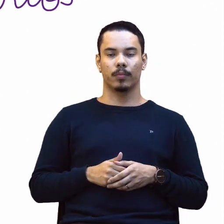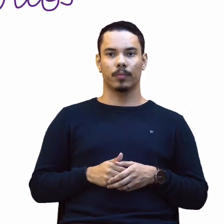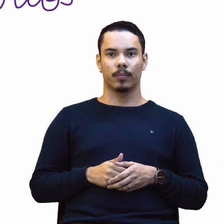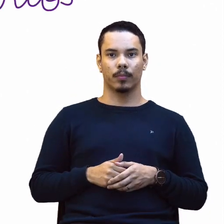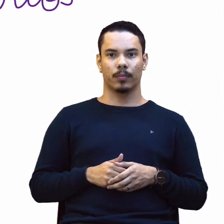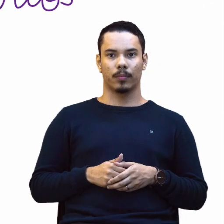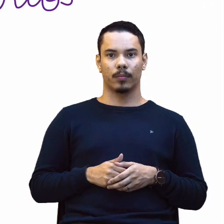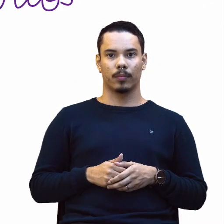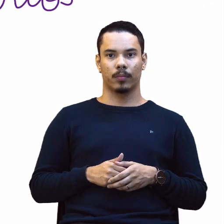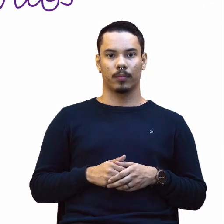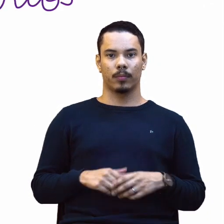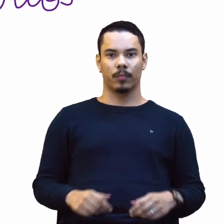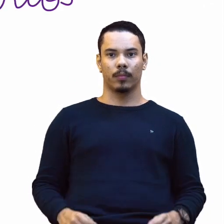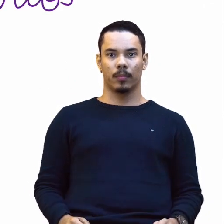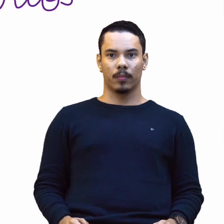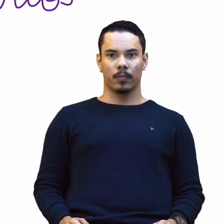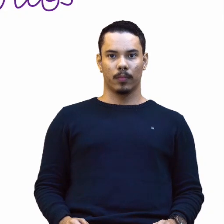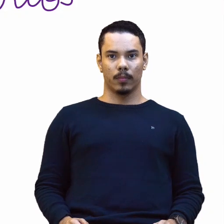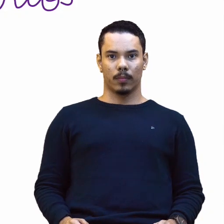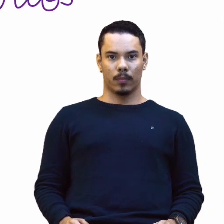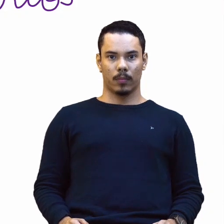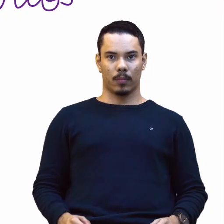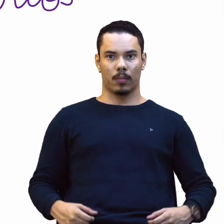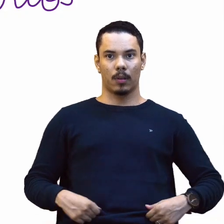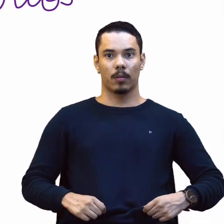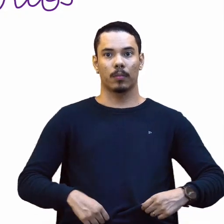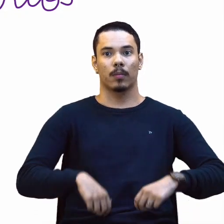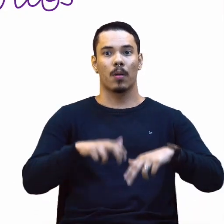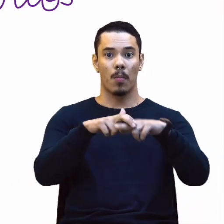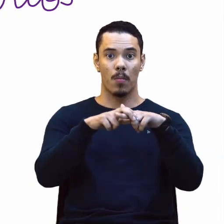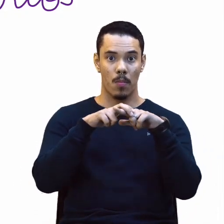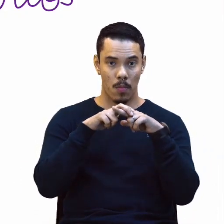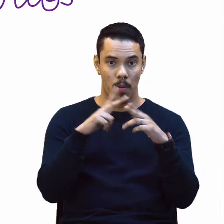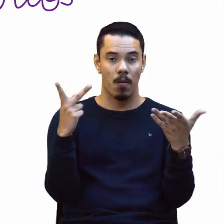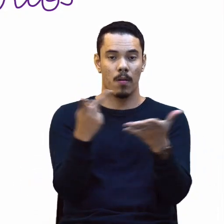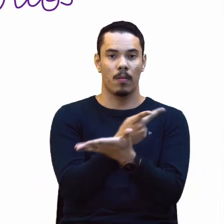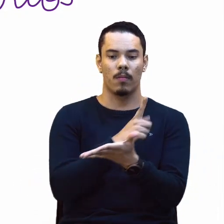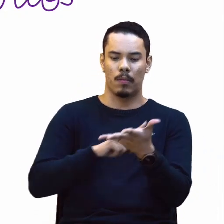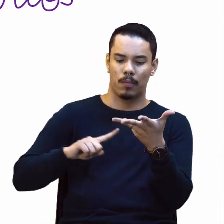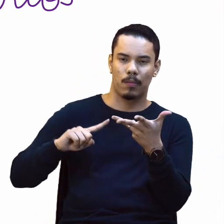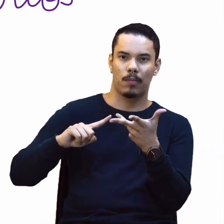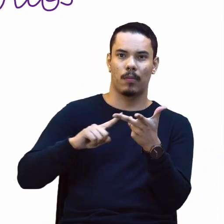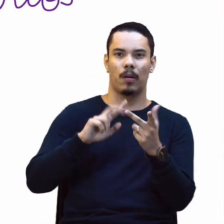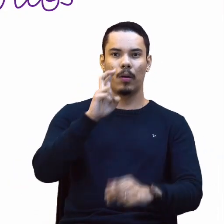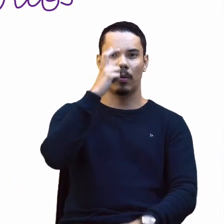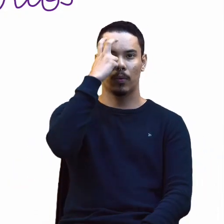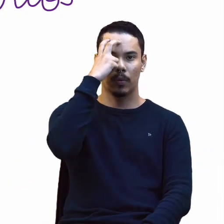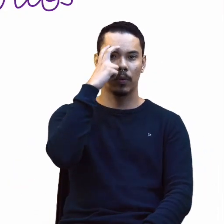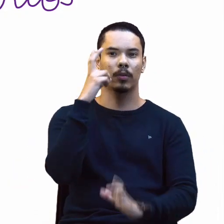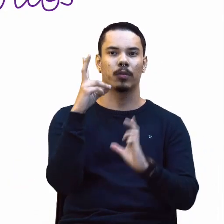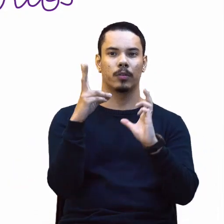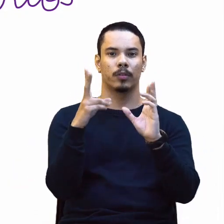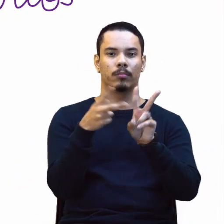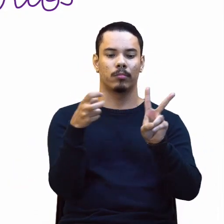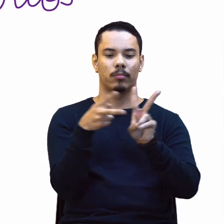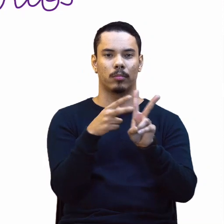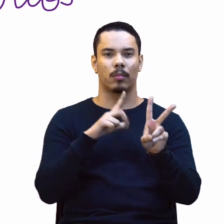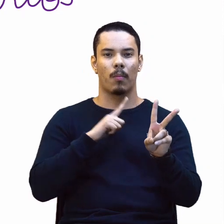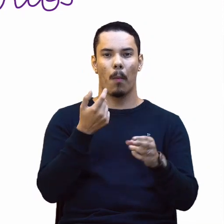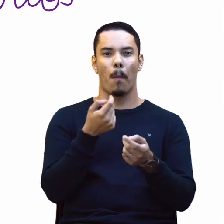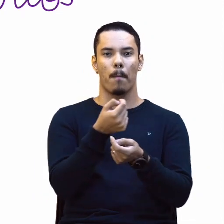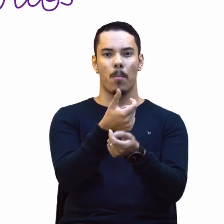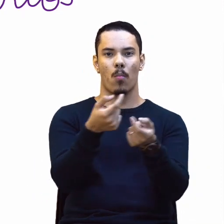Cosmopolita, né? Por vários fatores, a cultura indígena ainda possui pouco espaço na sociedade